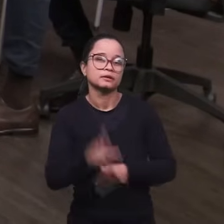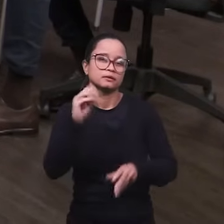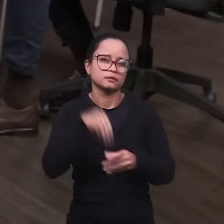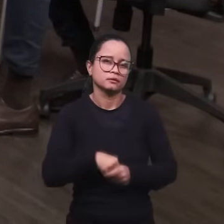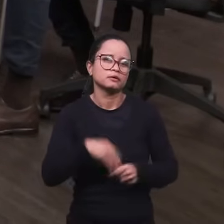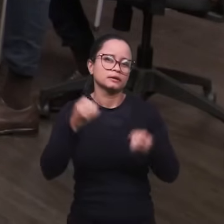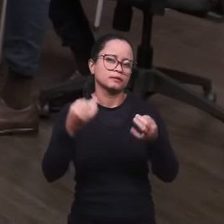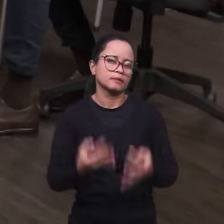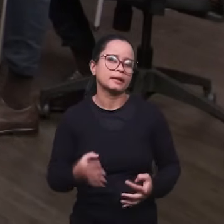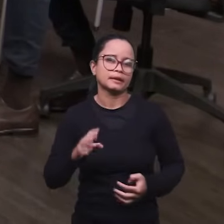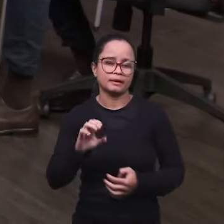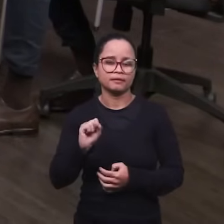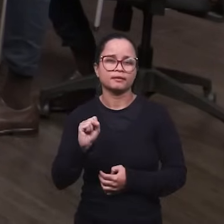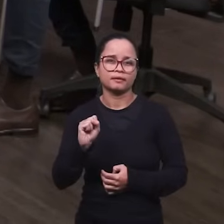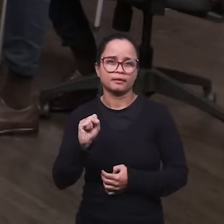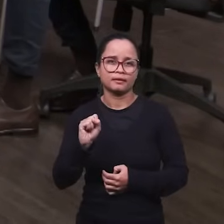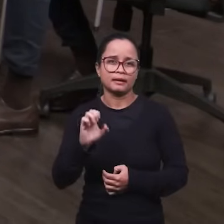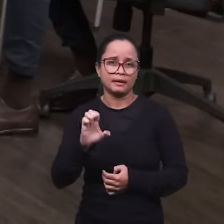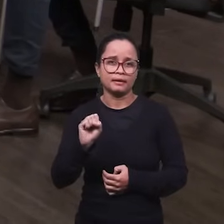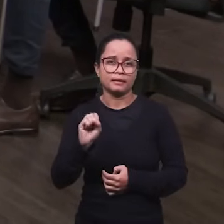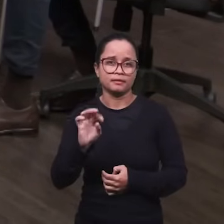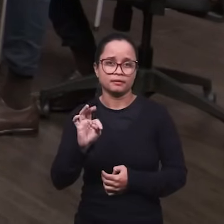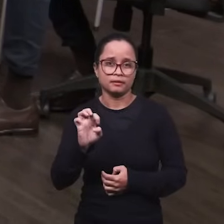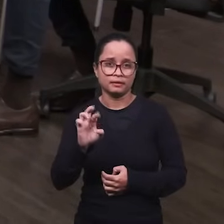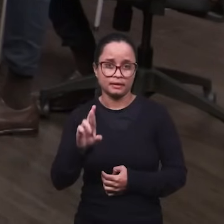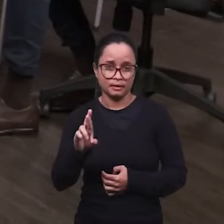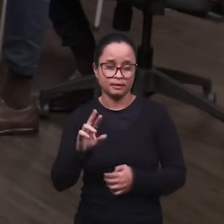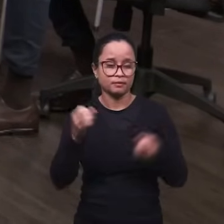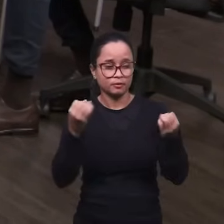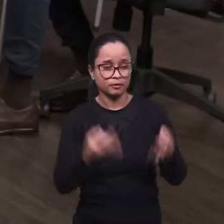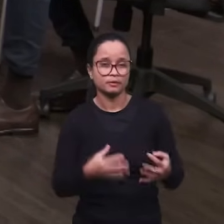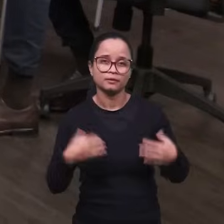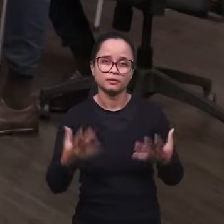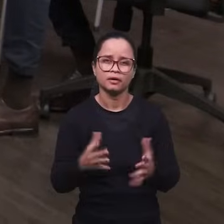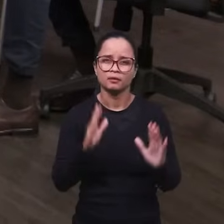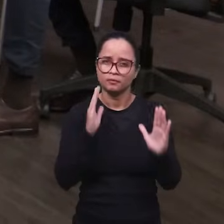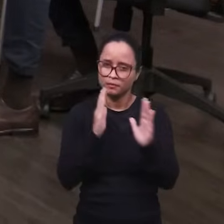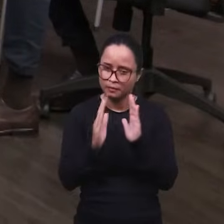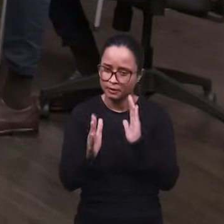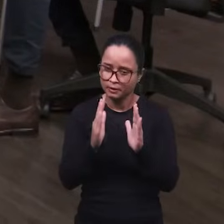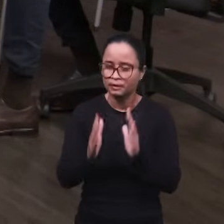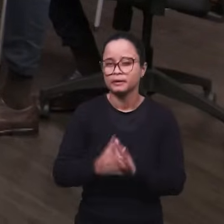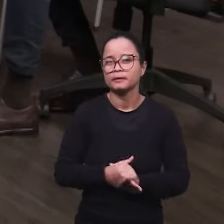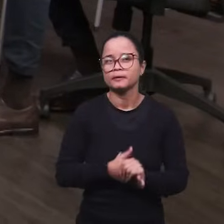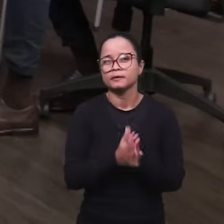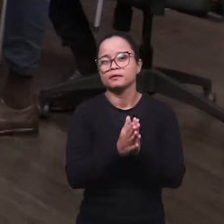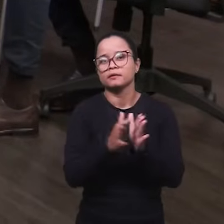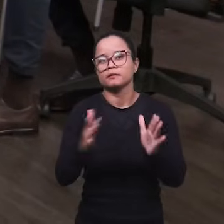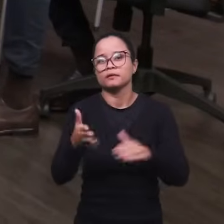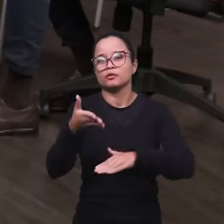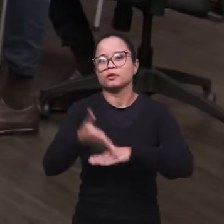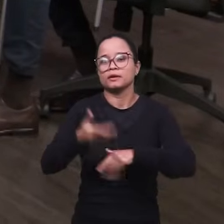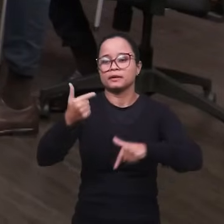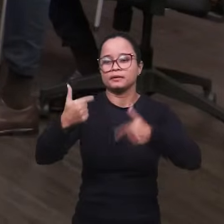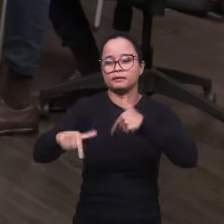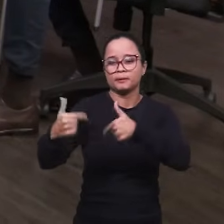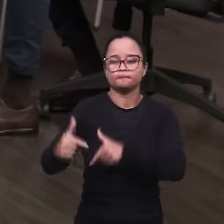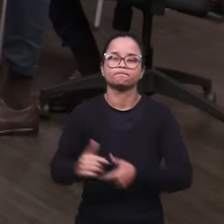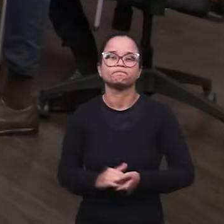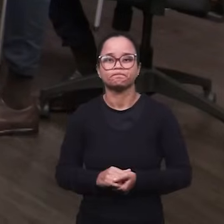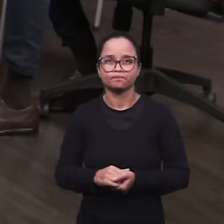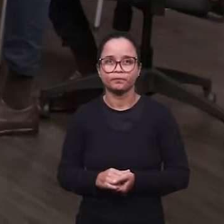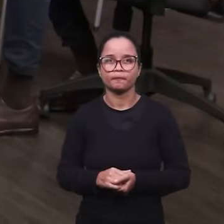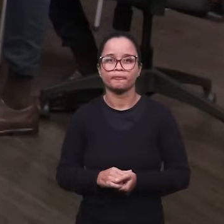Esther colocou, que ela fala sobre os primeiros passos a serem observados quando entra no mercado de